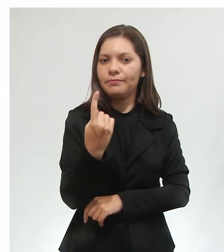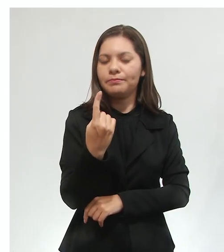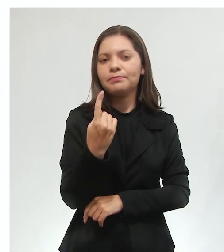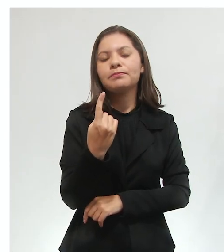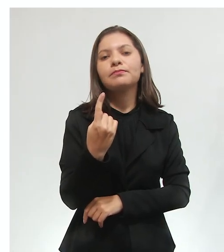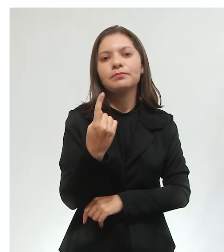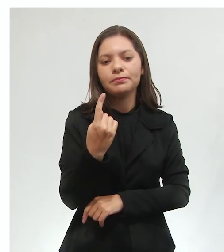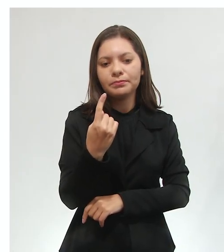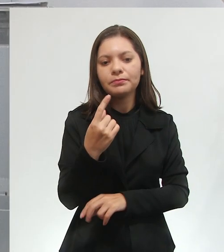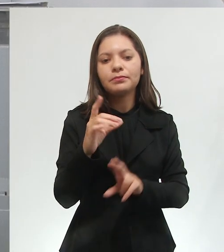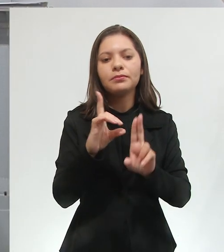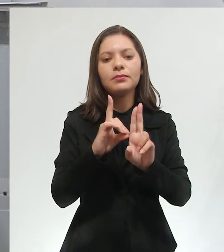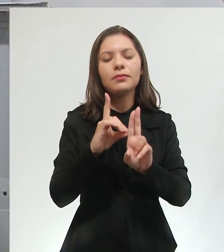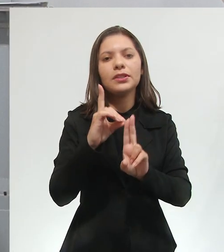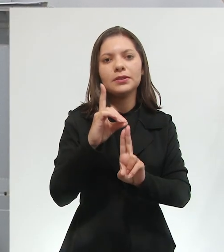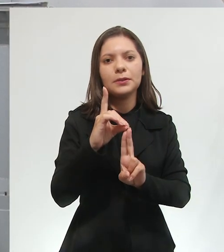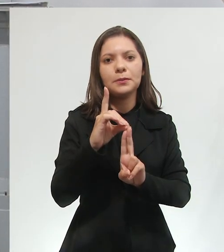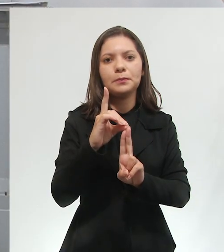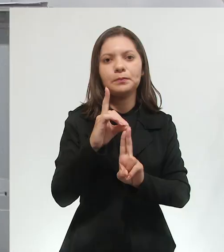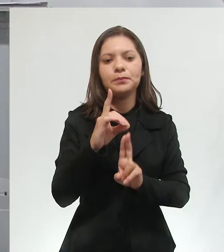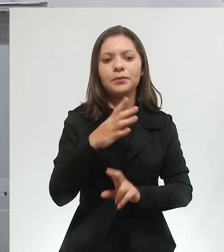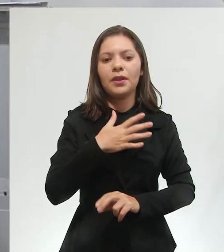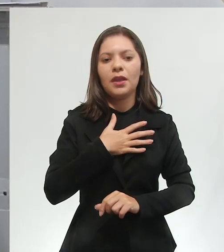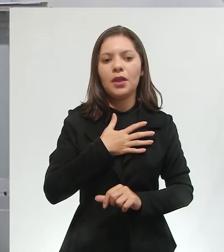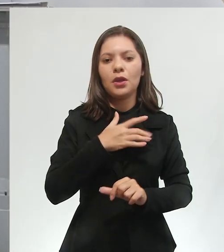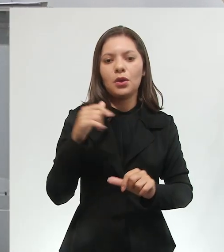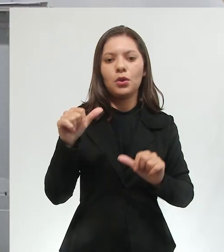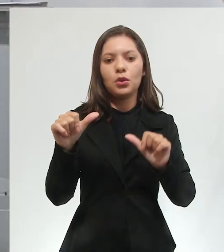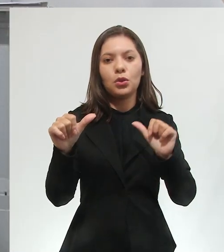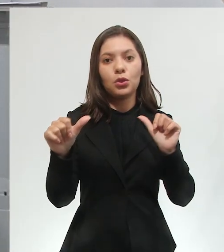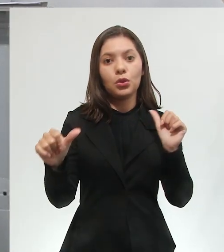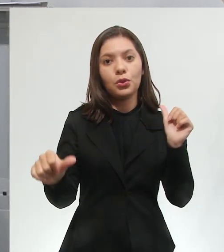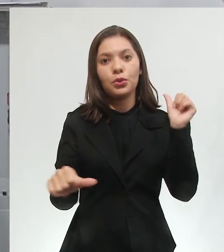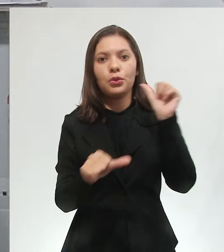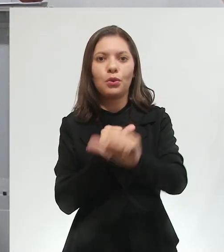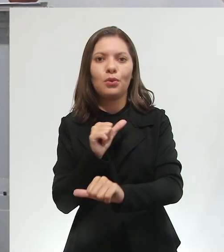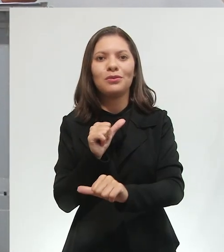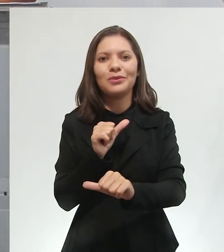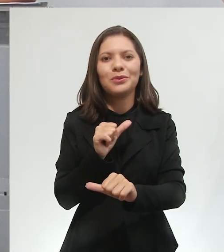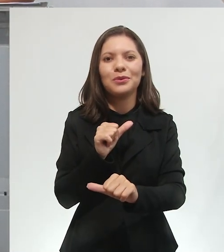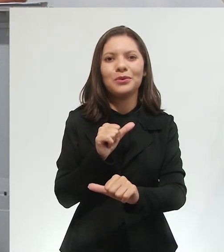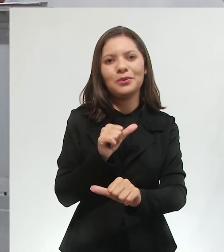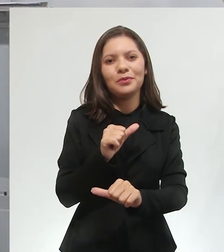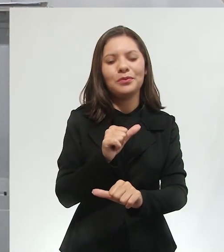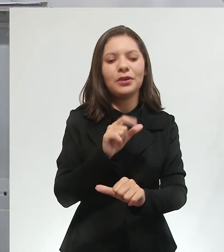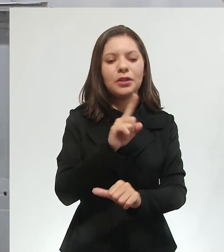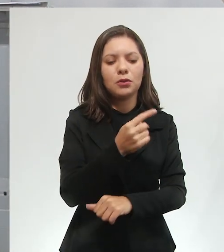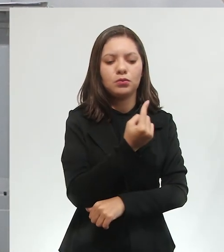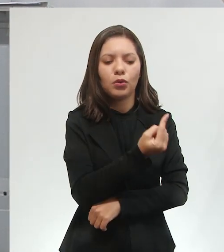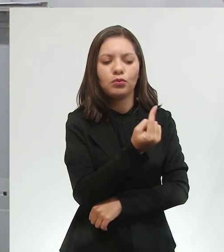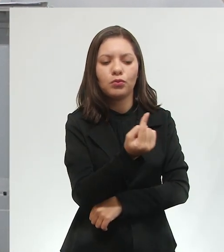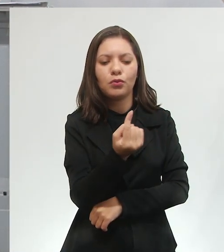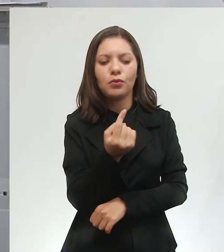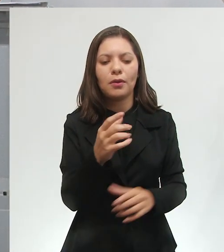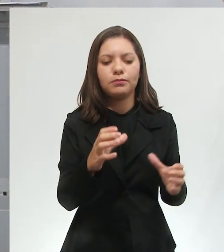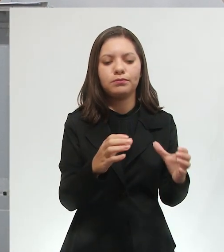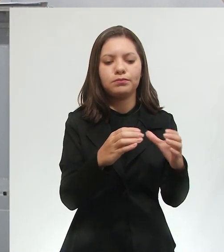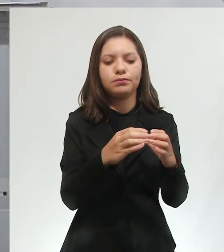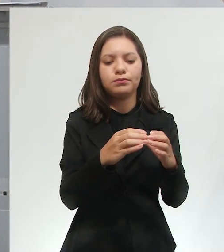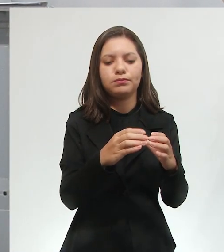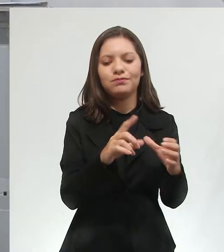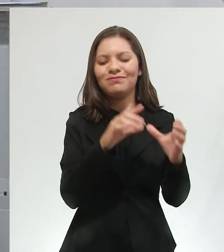Então, quando eu troco de unidades para dezenas, eu tenho que agrupar